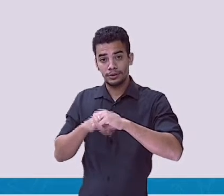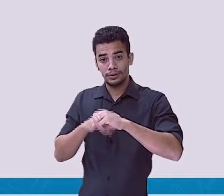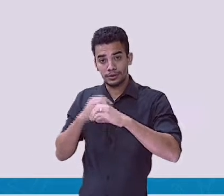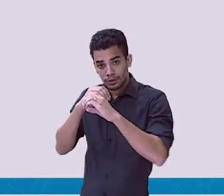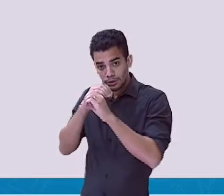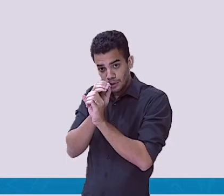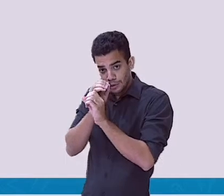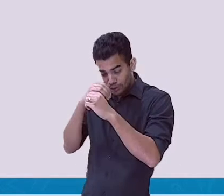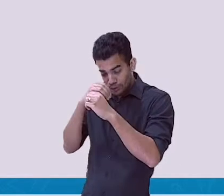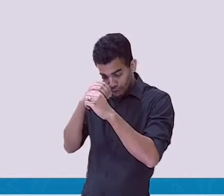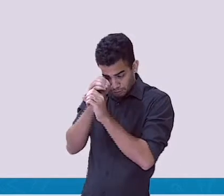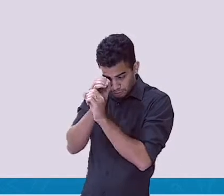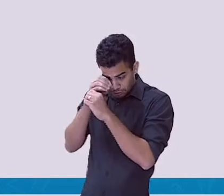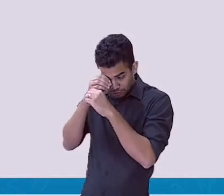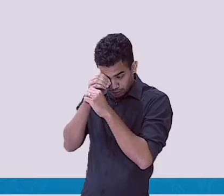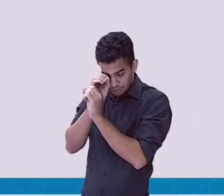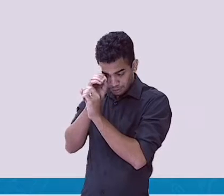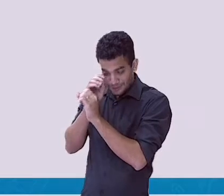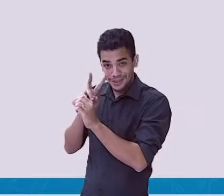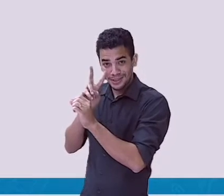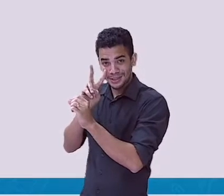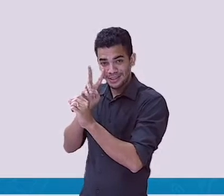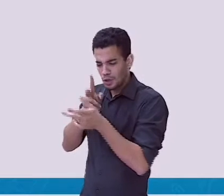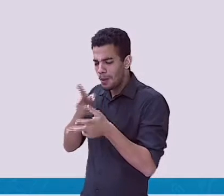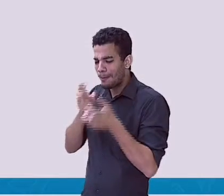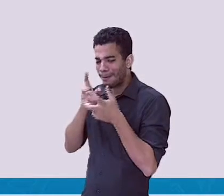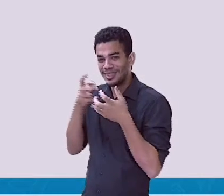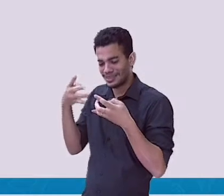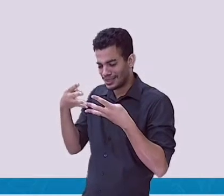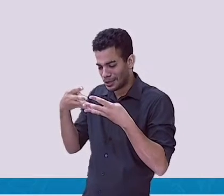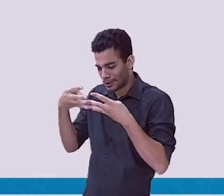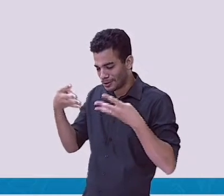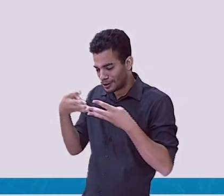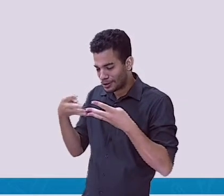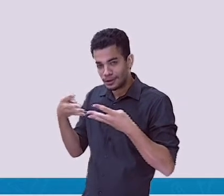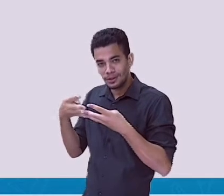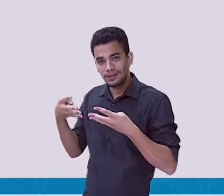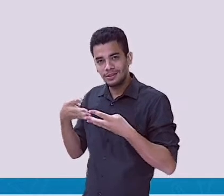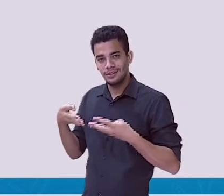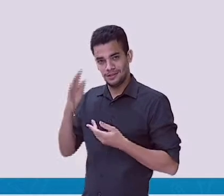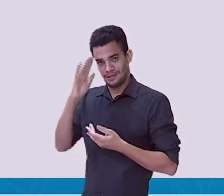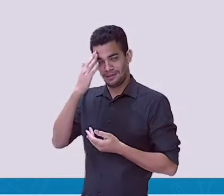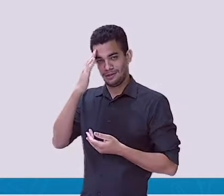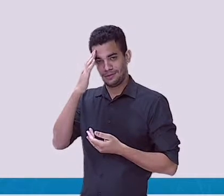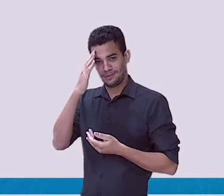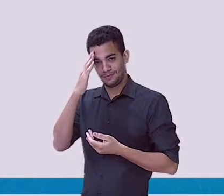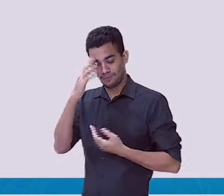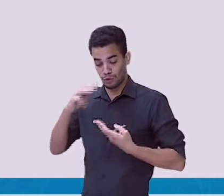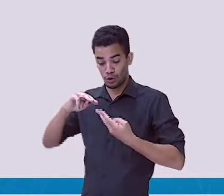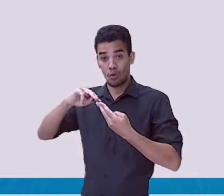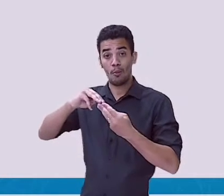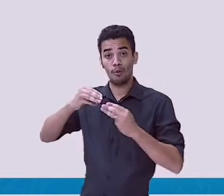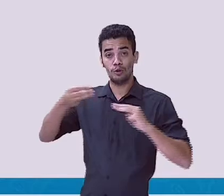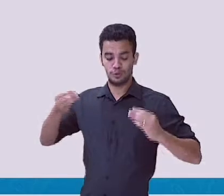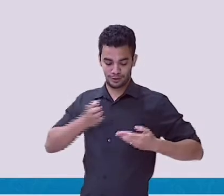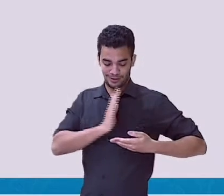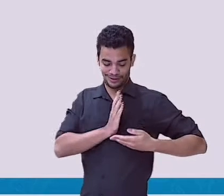fazer com que haja essa pulsação do nosso sangue, para que ele caminhe por todo o nosso corpo. E